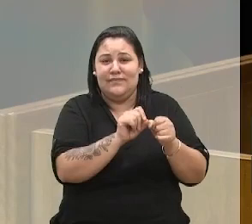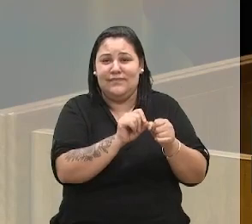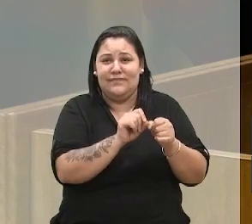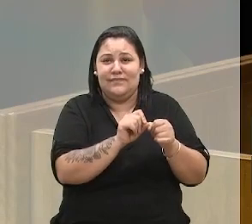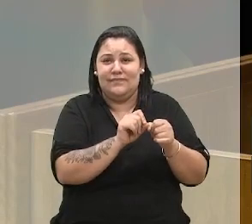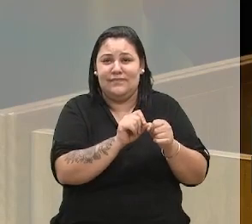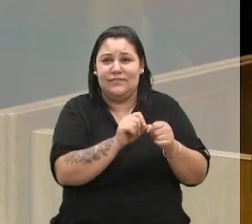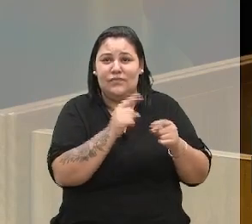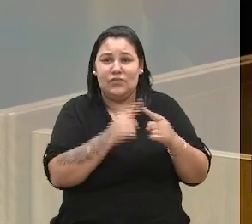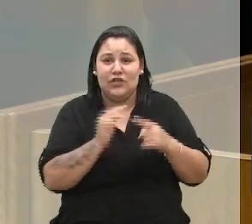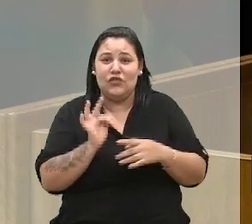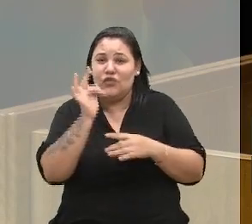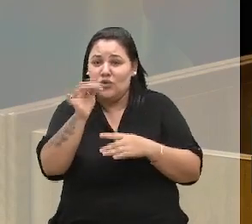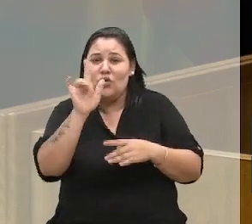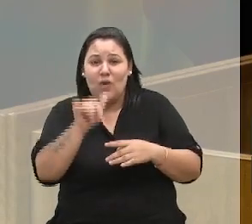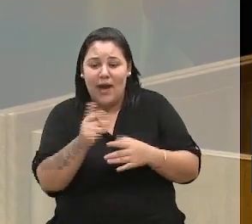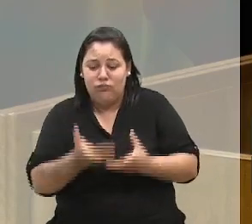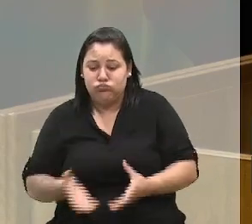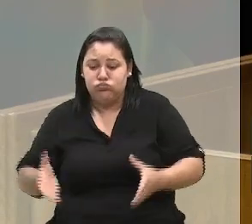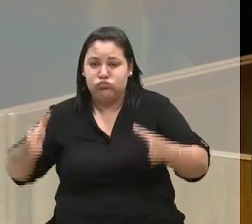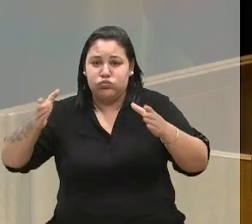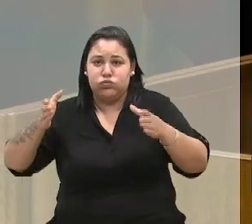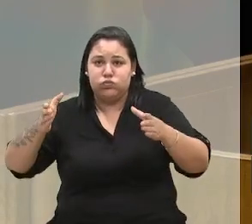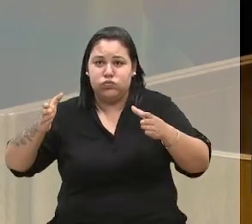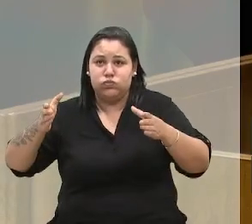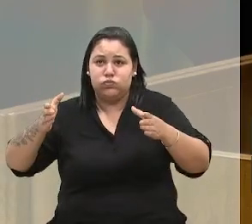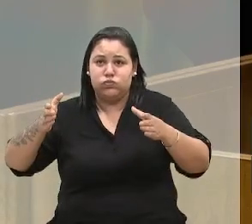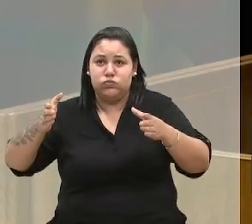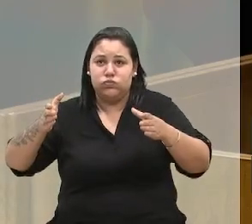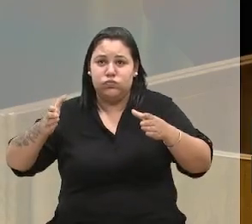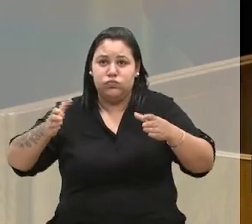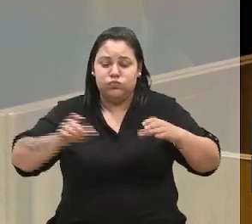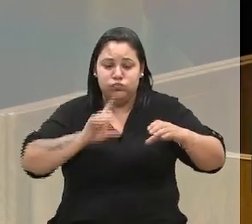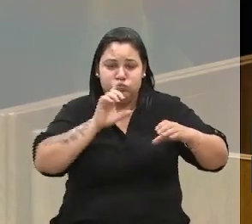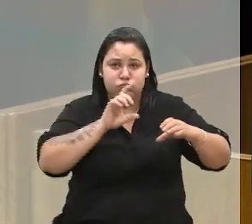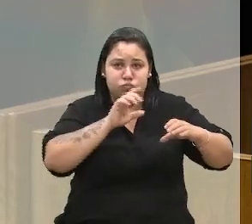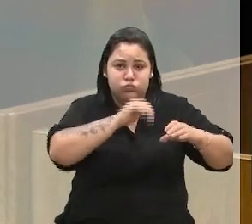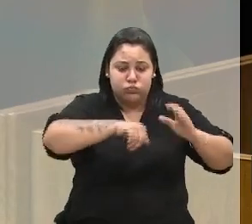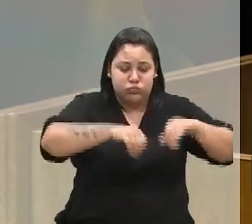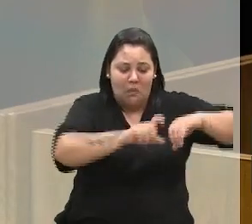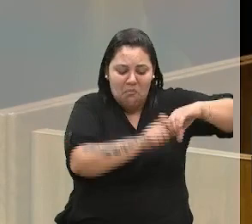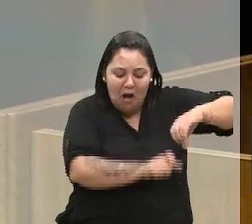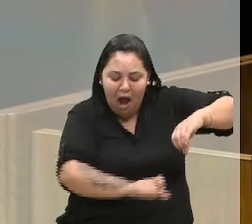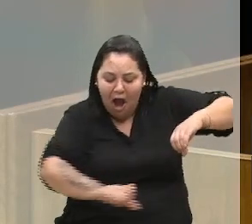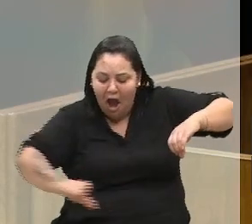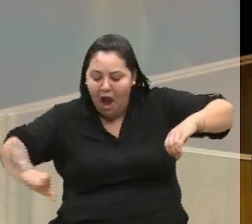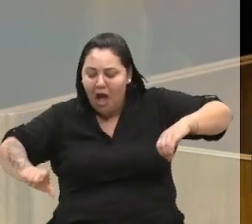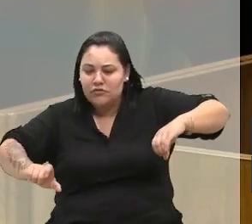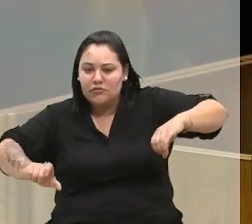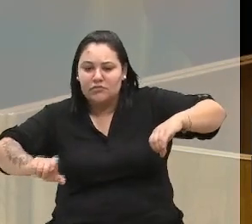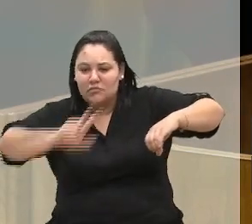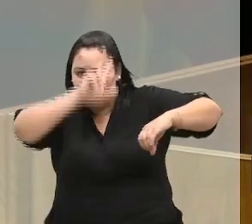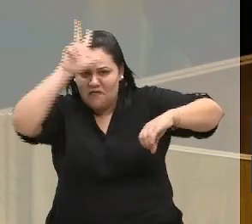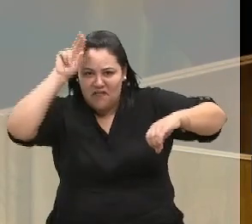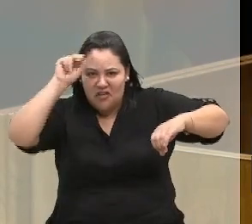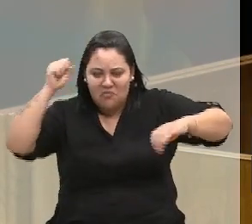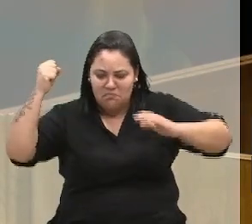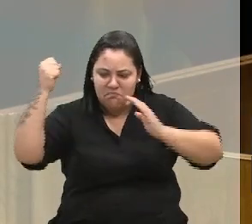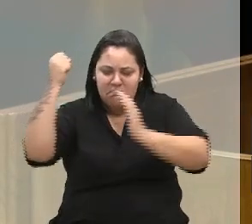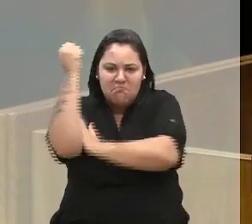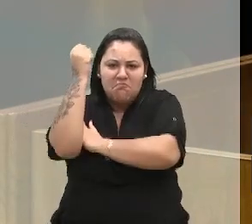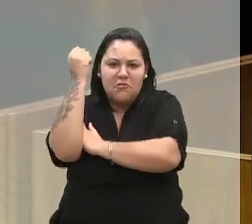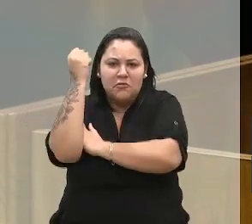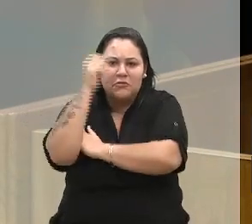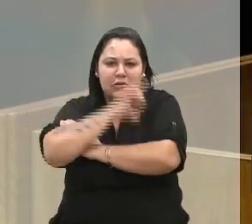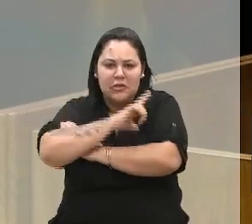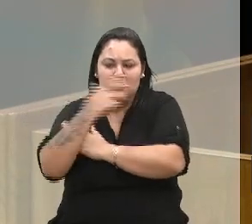Para vocês entenderem, enterrar cano é para prefeito macho. Enterrar cano é para prefeito que tem